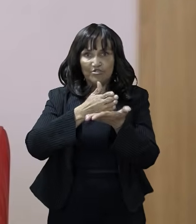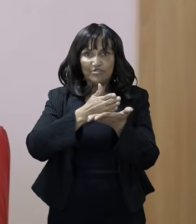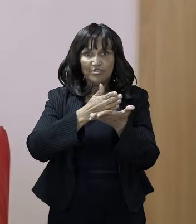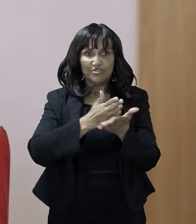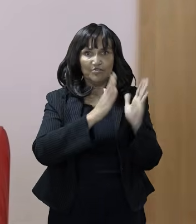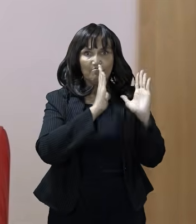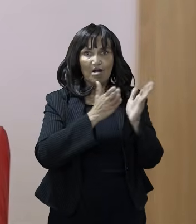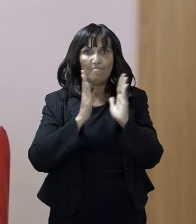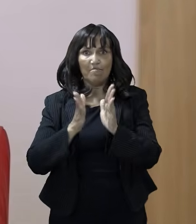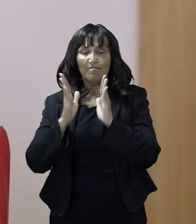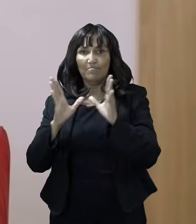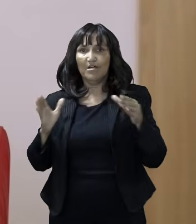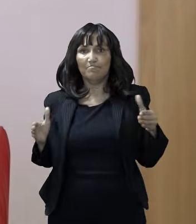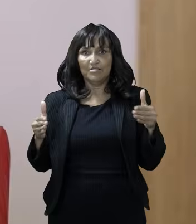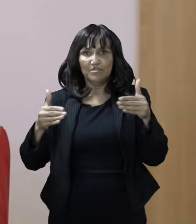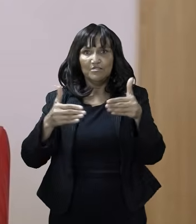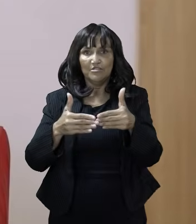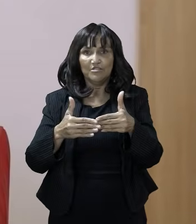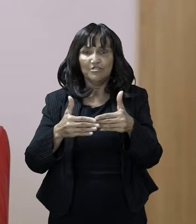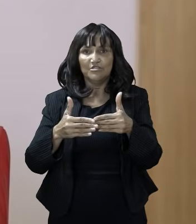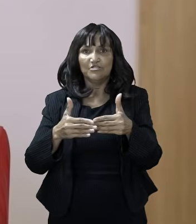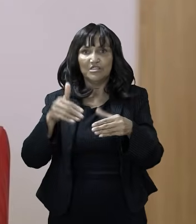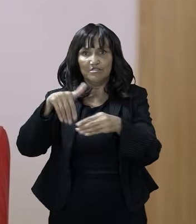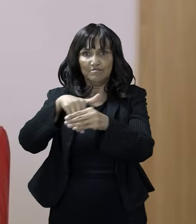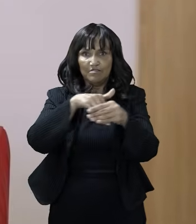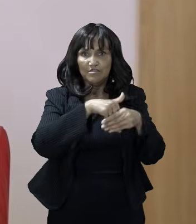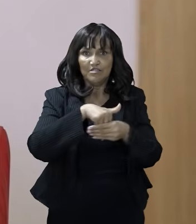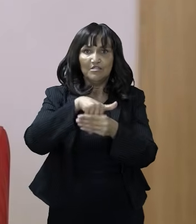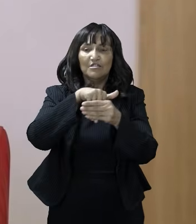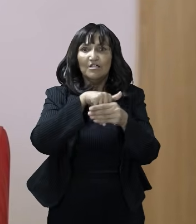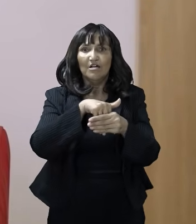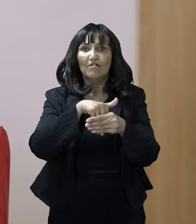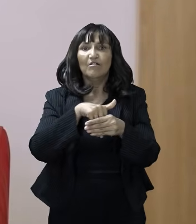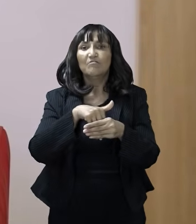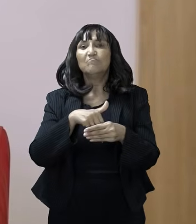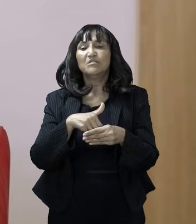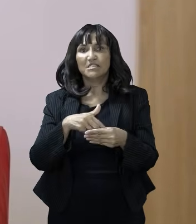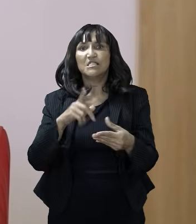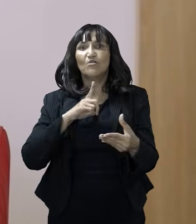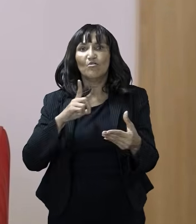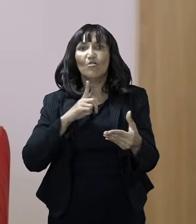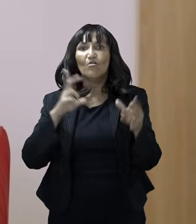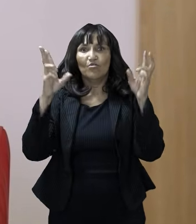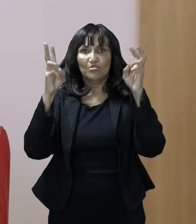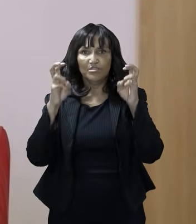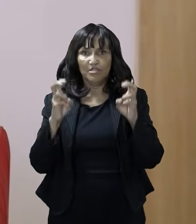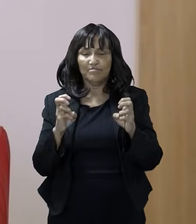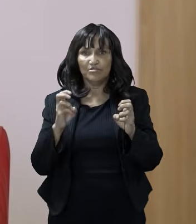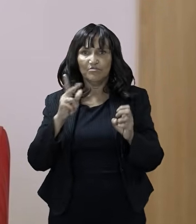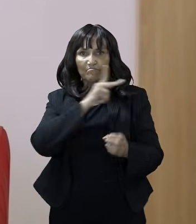tática eleitoral, que tem a ver, portanto, com a eleição deste ano, a reeleição do presidente Lula,